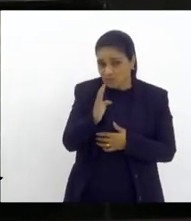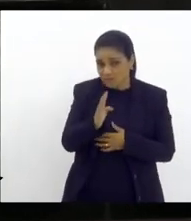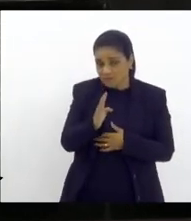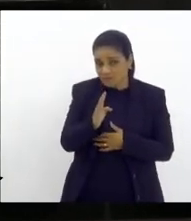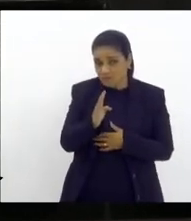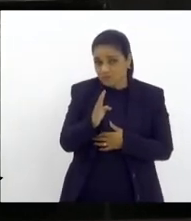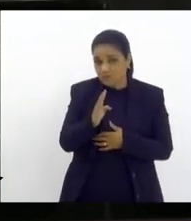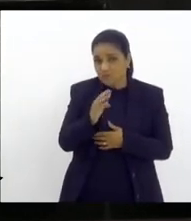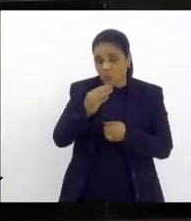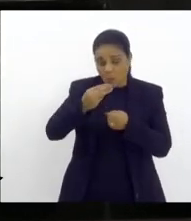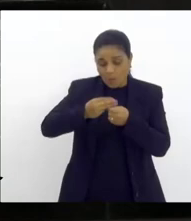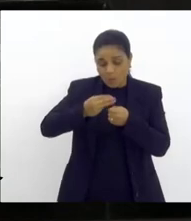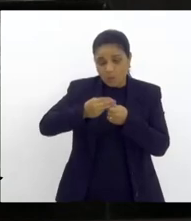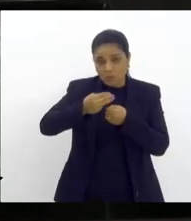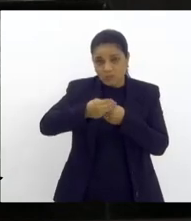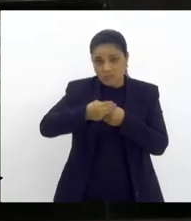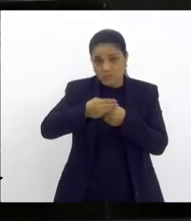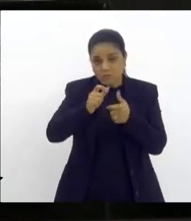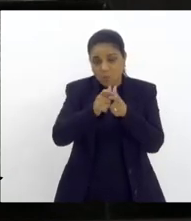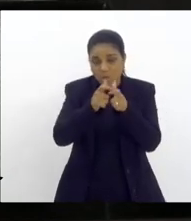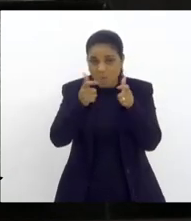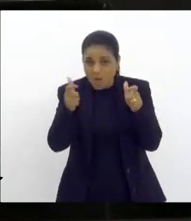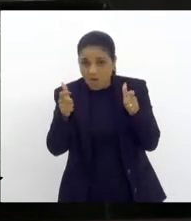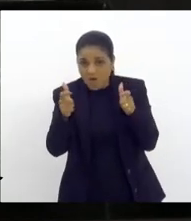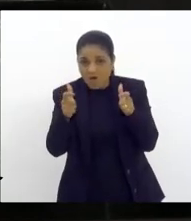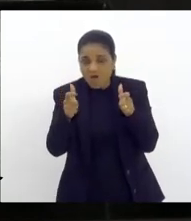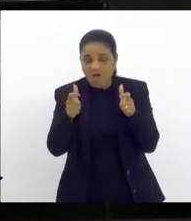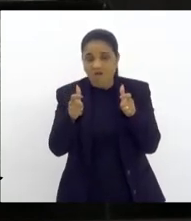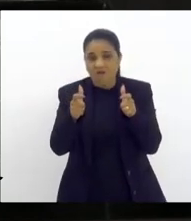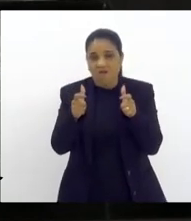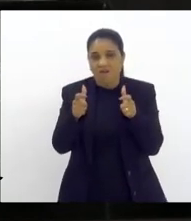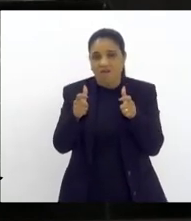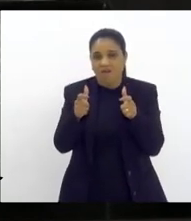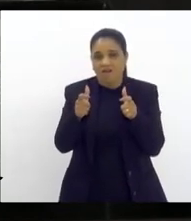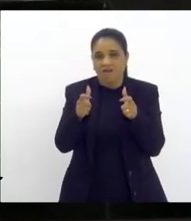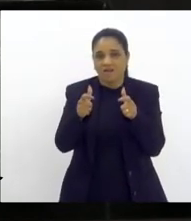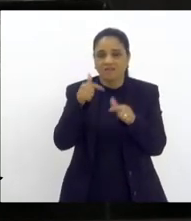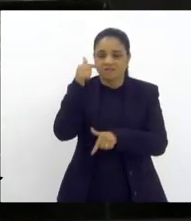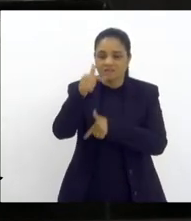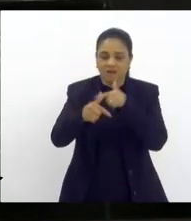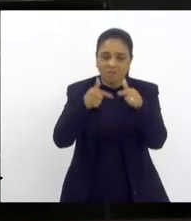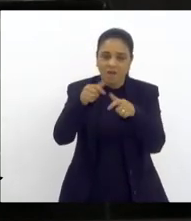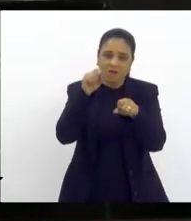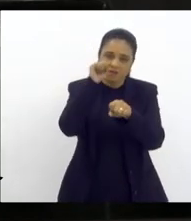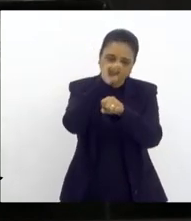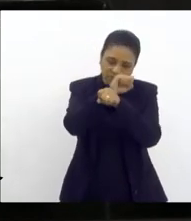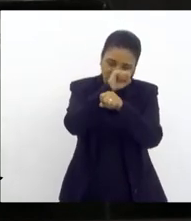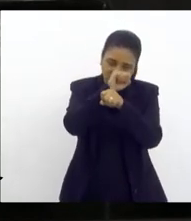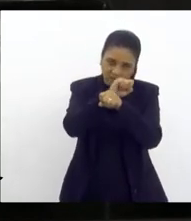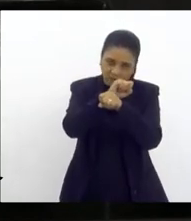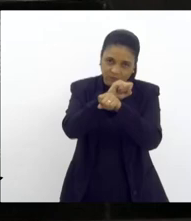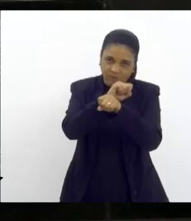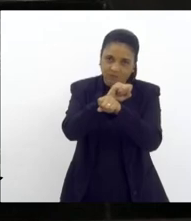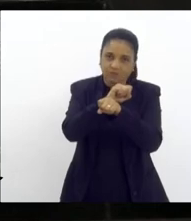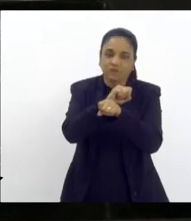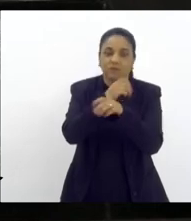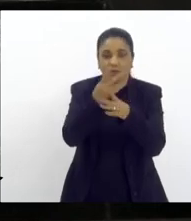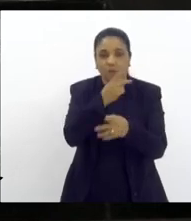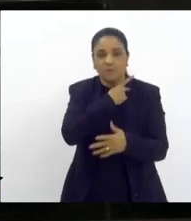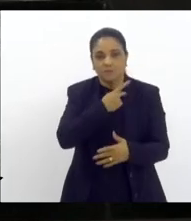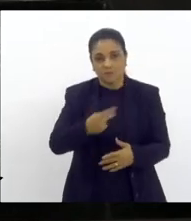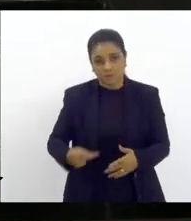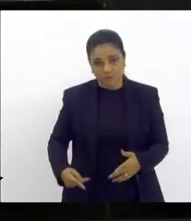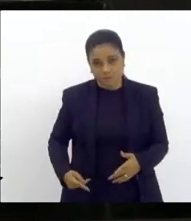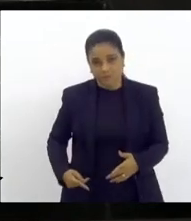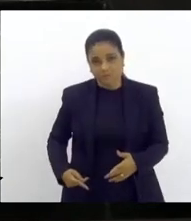o município maior de incidência de trabalho análogo a escravidão então senhor presidente dizer